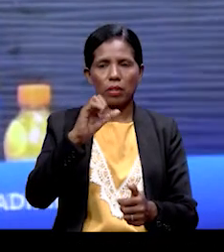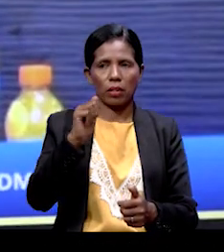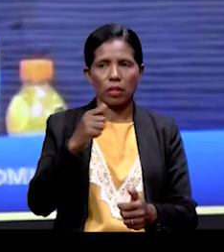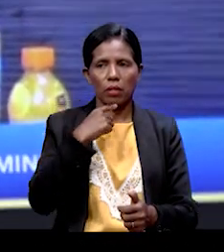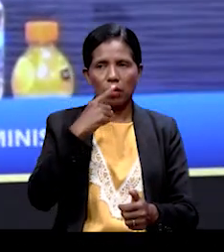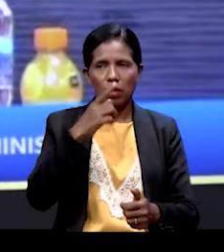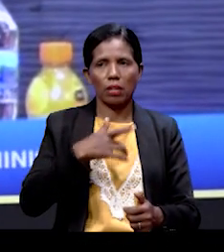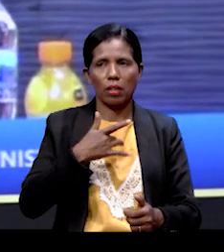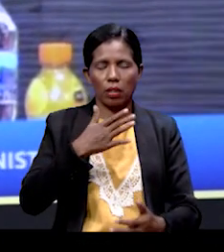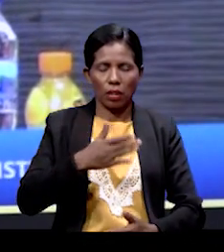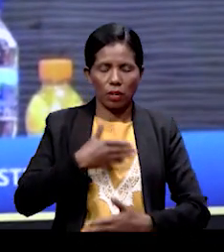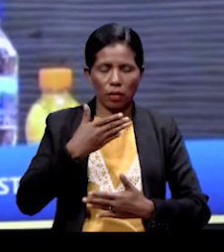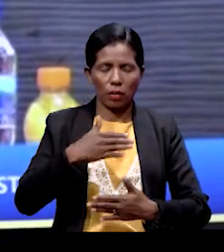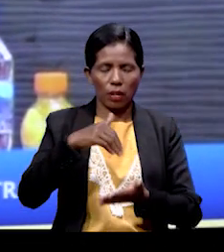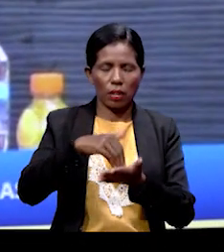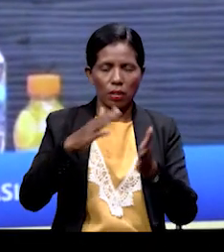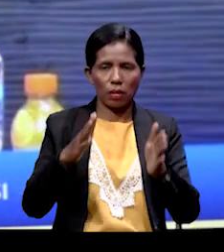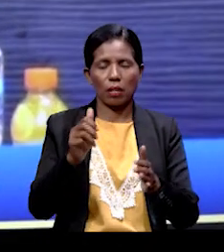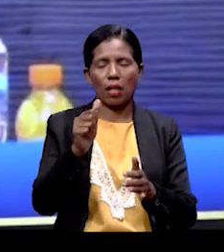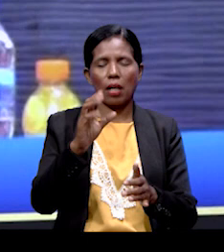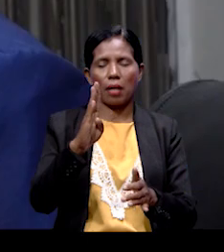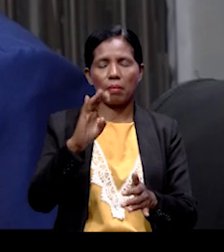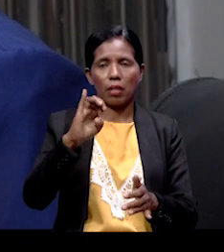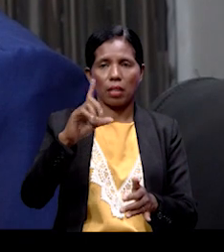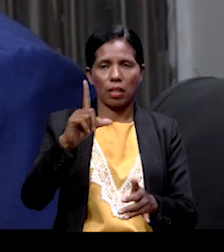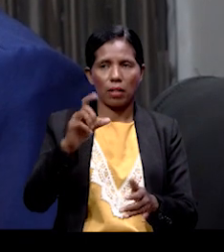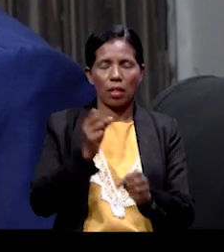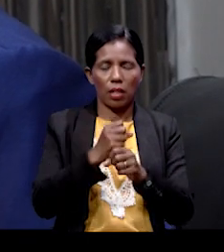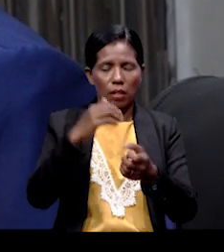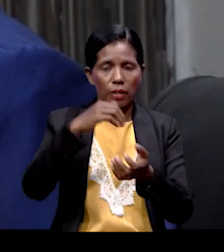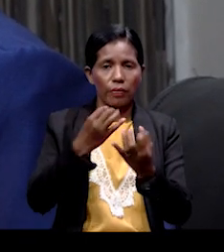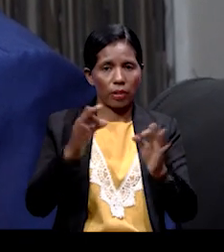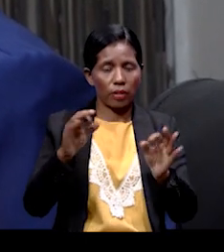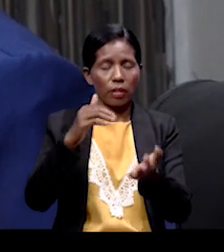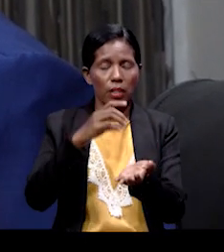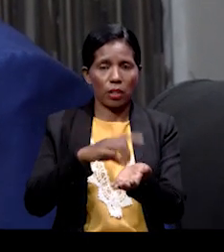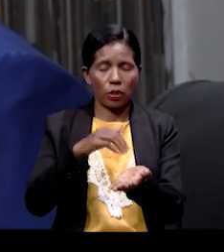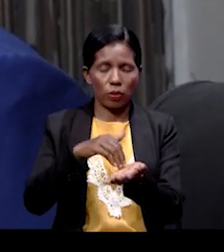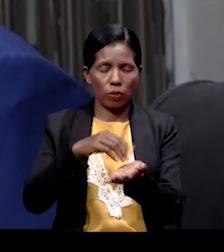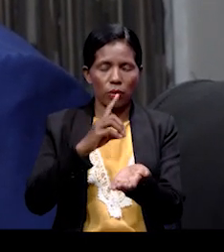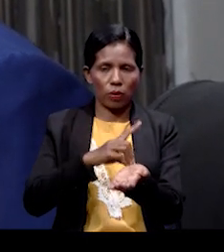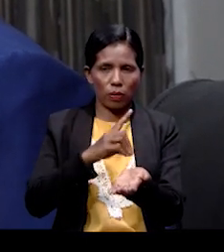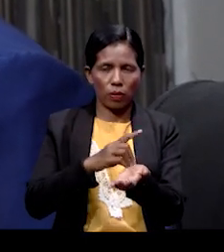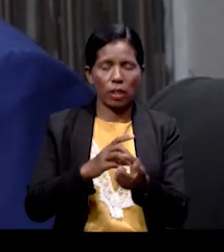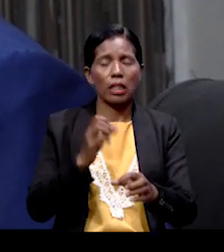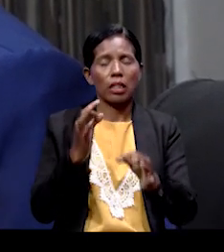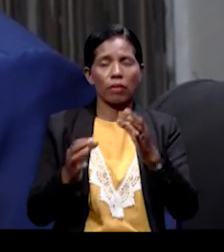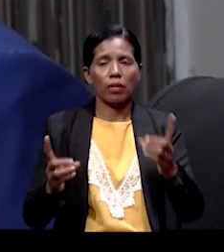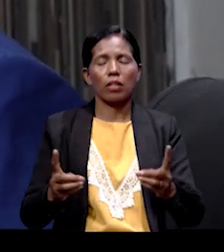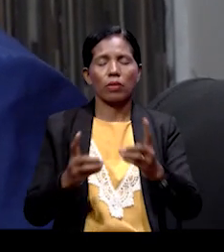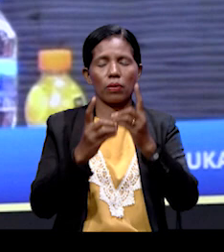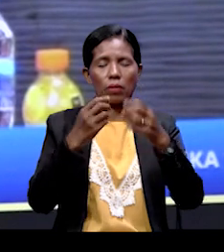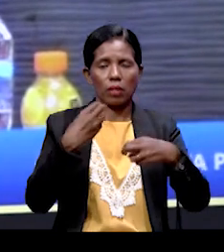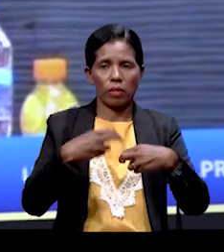sentimento orgulho ba estudante Abílio Ribeiro nebe finaliza ona ne estudo doutoramento, mas que a soro situação difícil oi